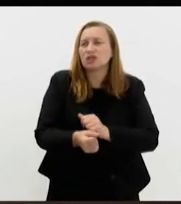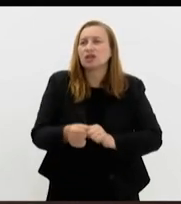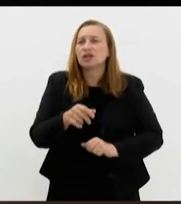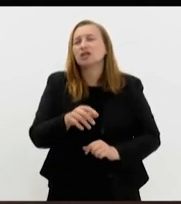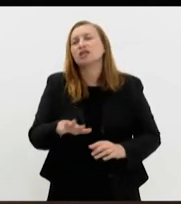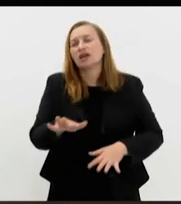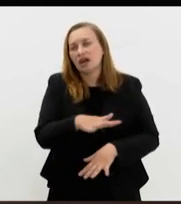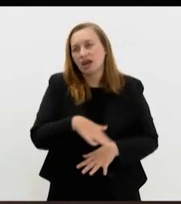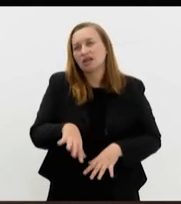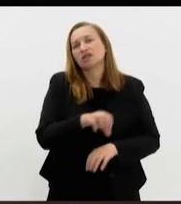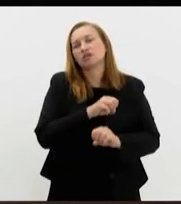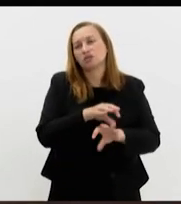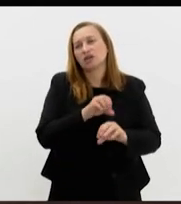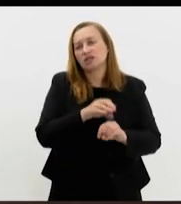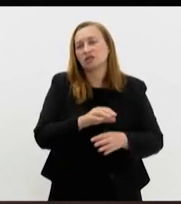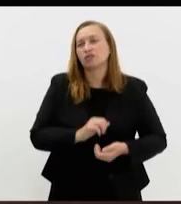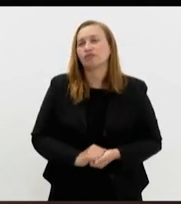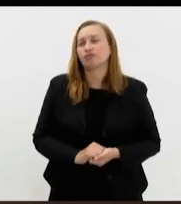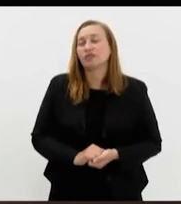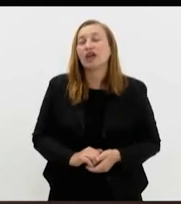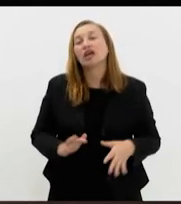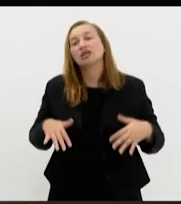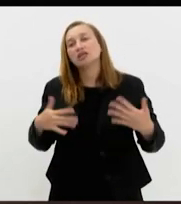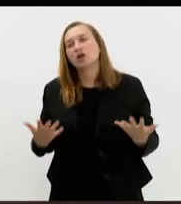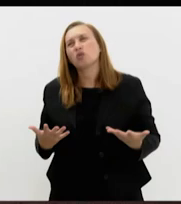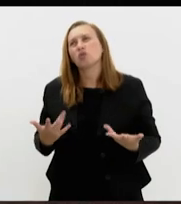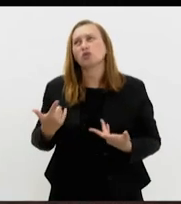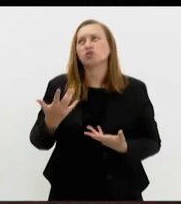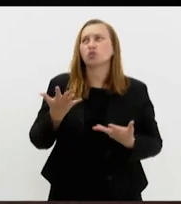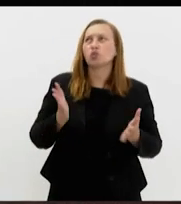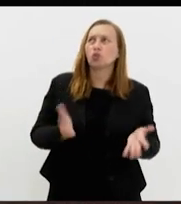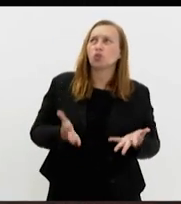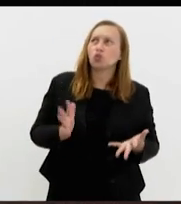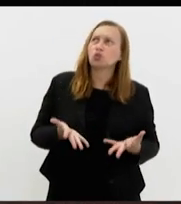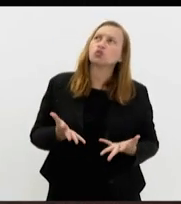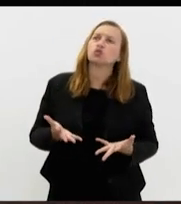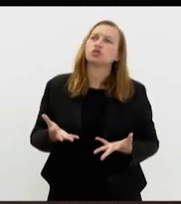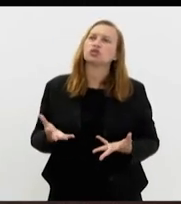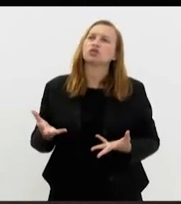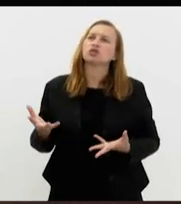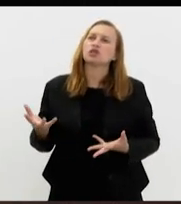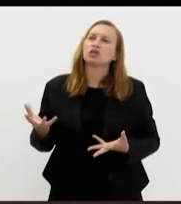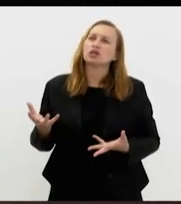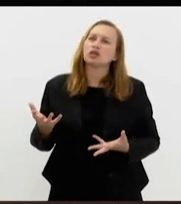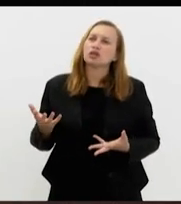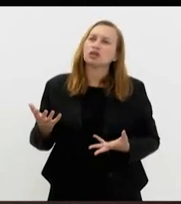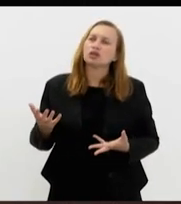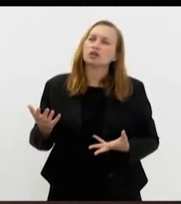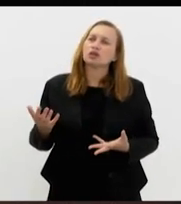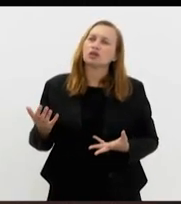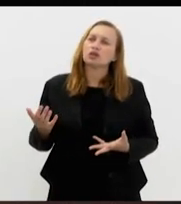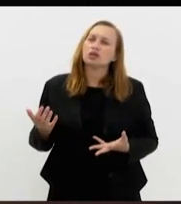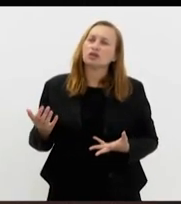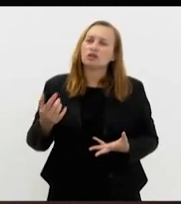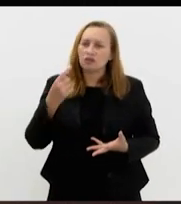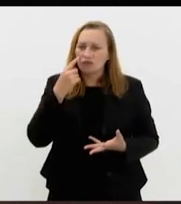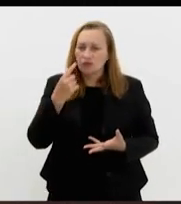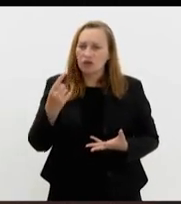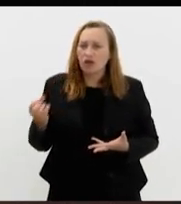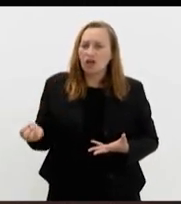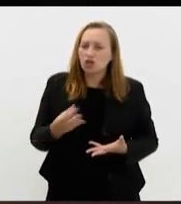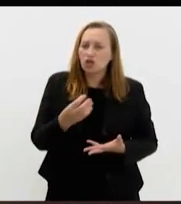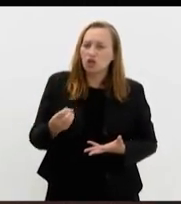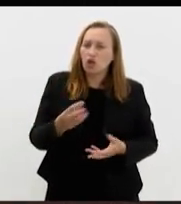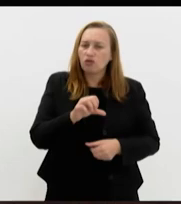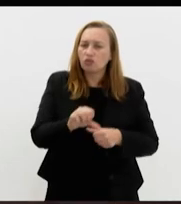da educação. E quando a gente hoje recebe já a mais nova mudança desse fundo,